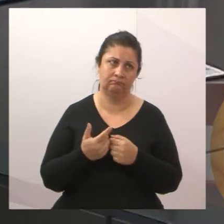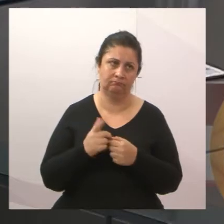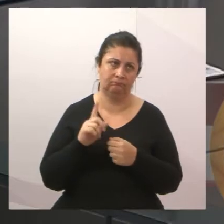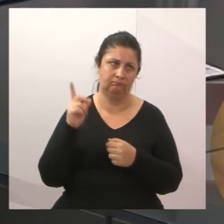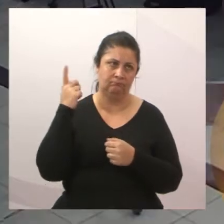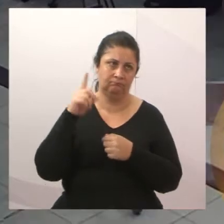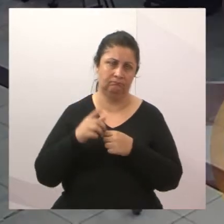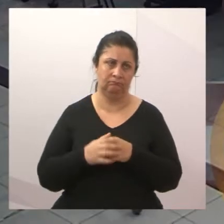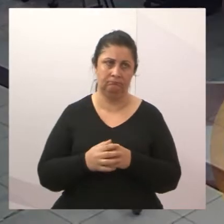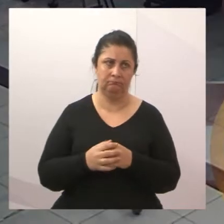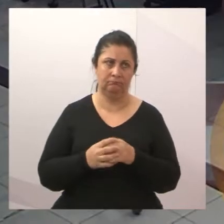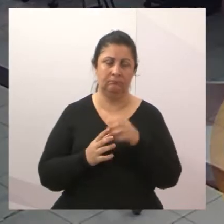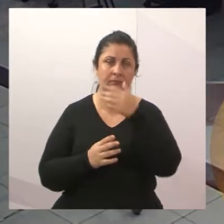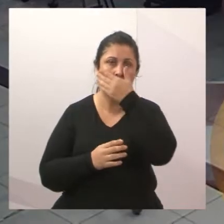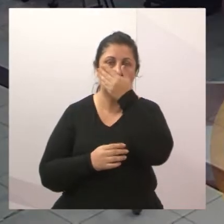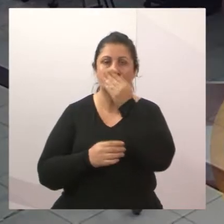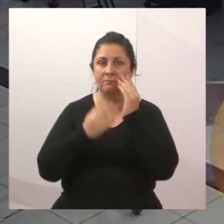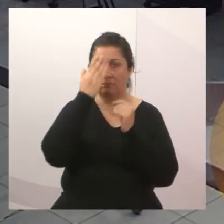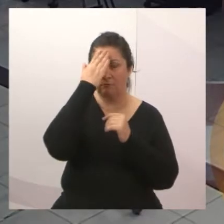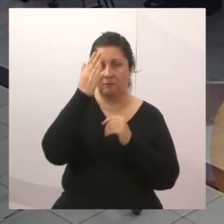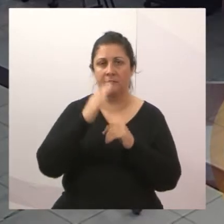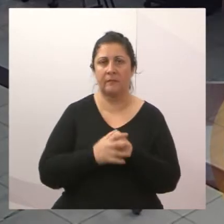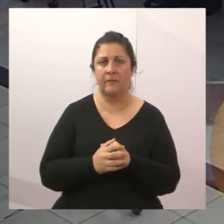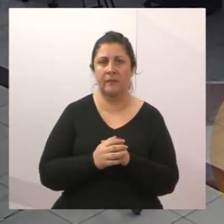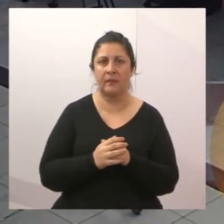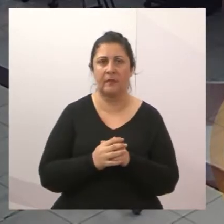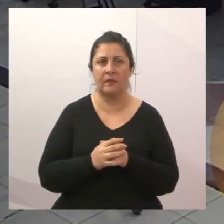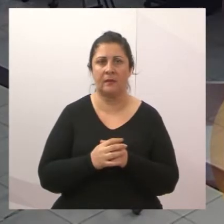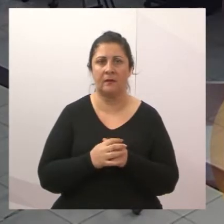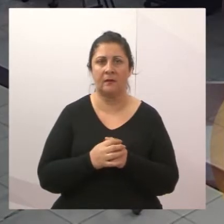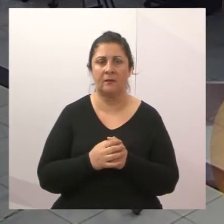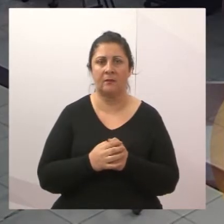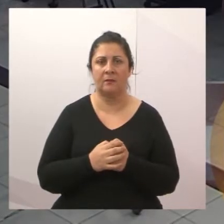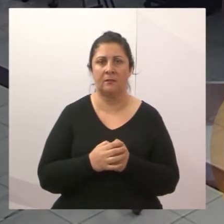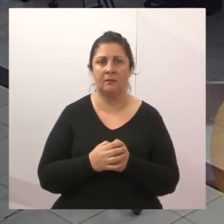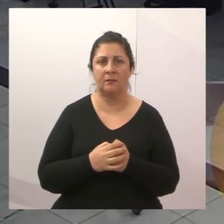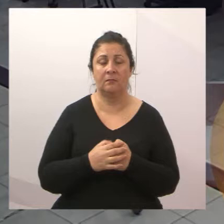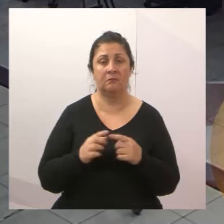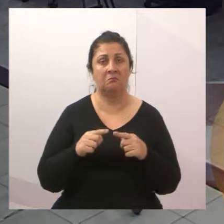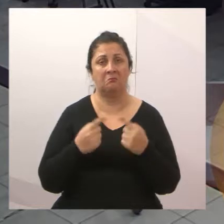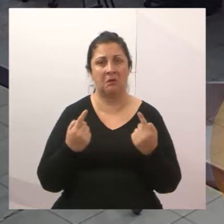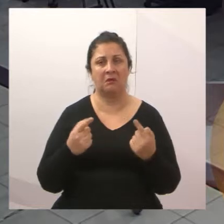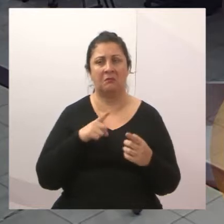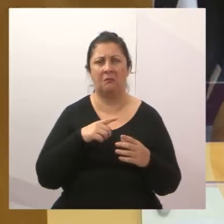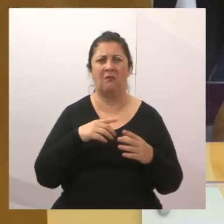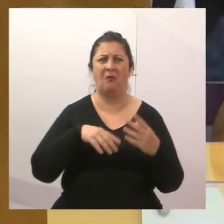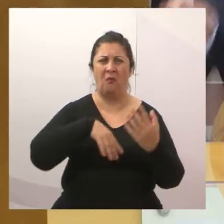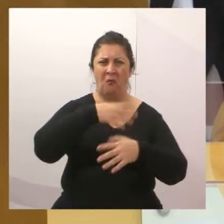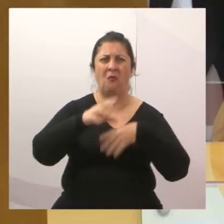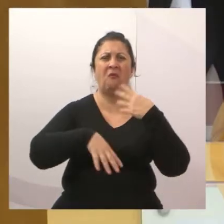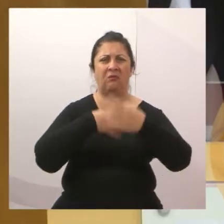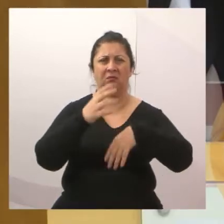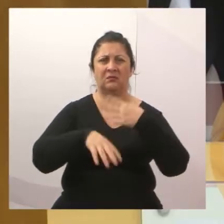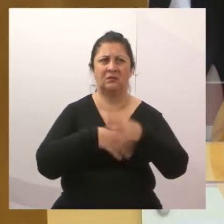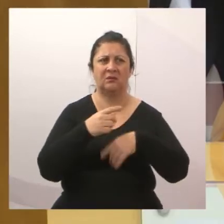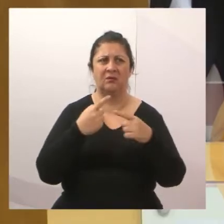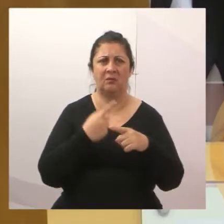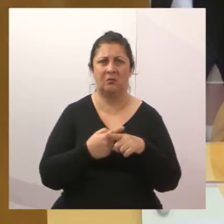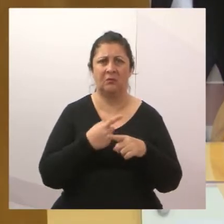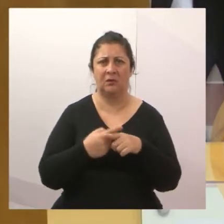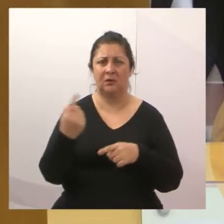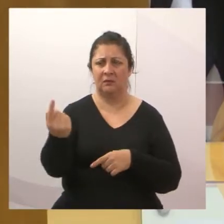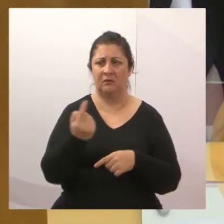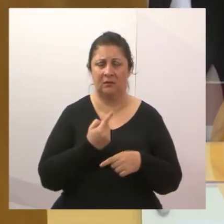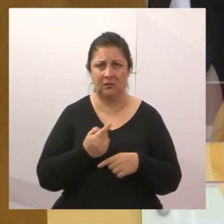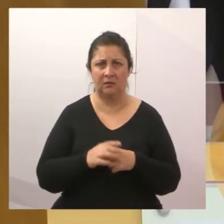Prato. Obrigado, líder do governo, Patrícia, mas então há uma confusão de informação. Porque o que chegou nessa casa